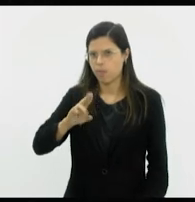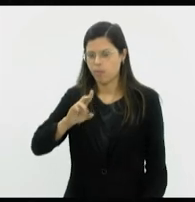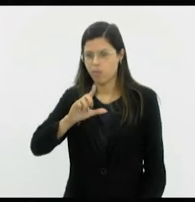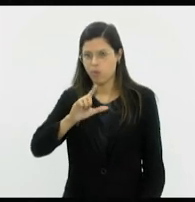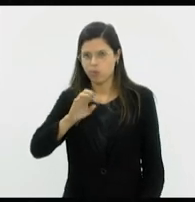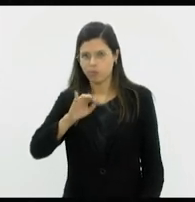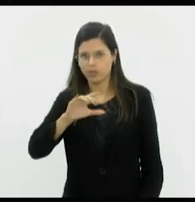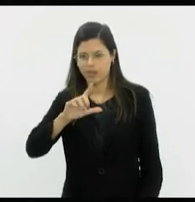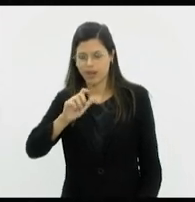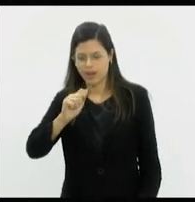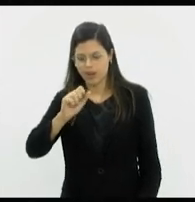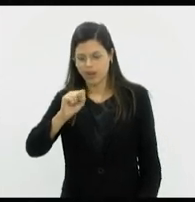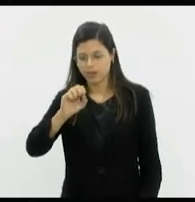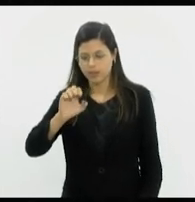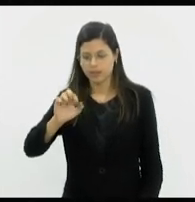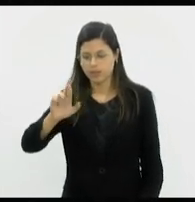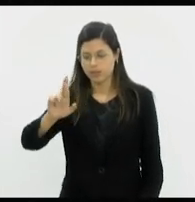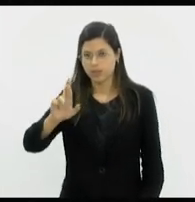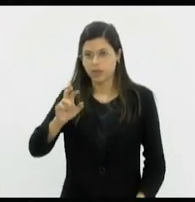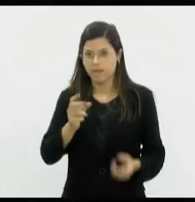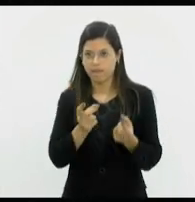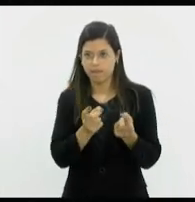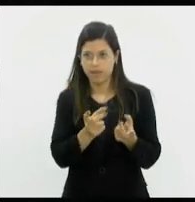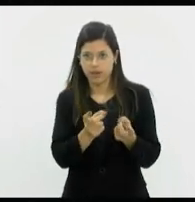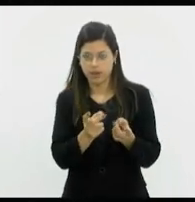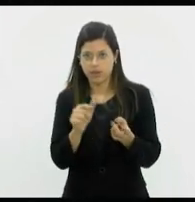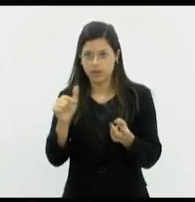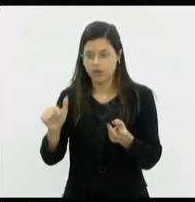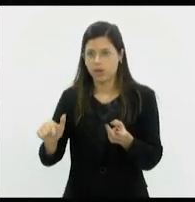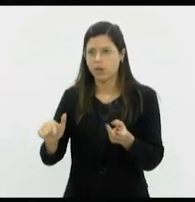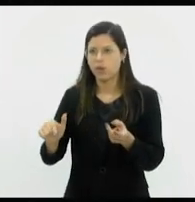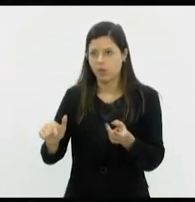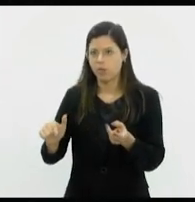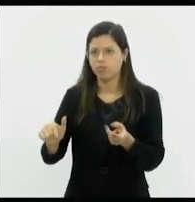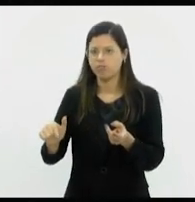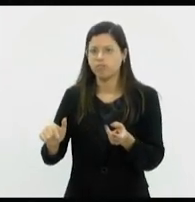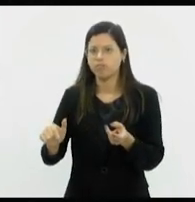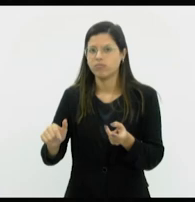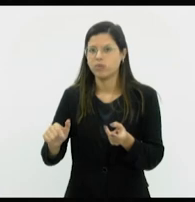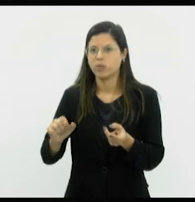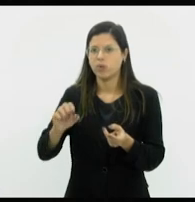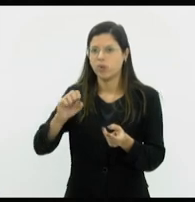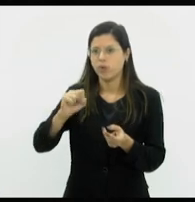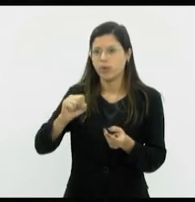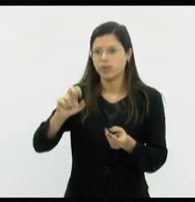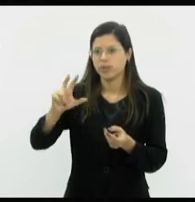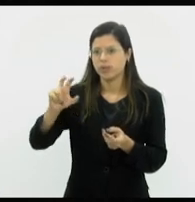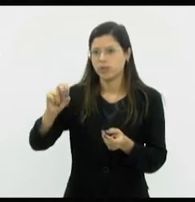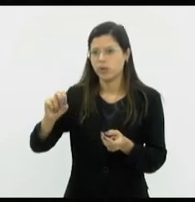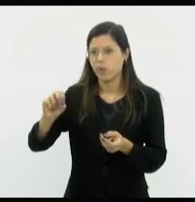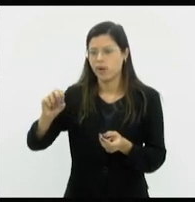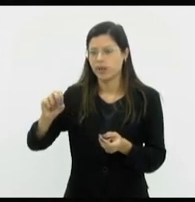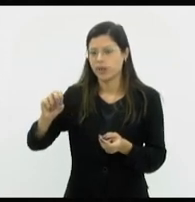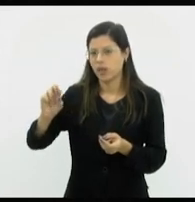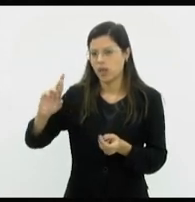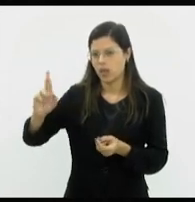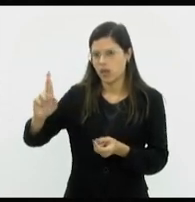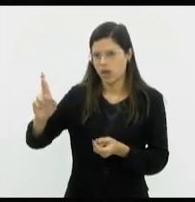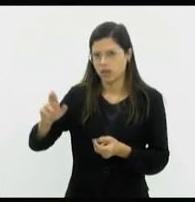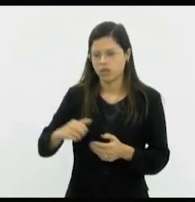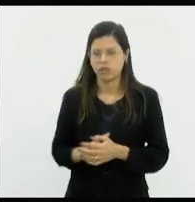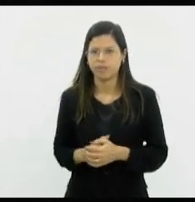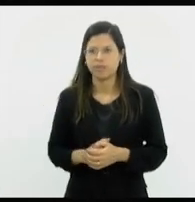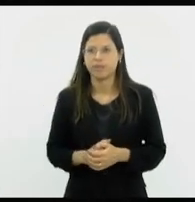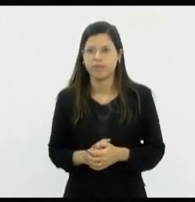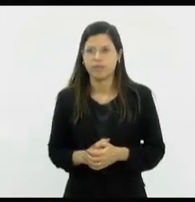vendeu para a Gira foi de aproximadamente R$850.